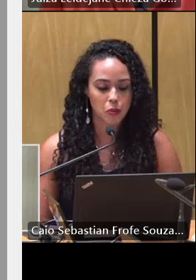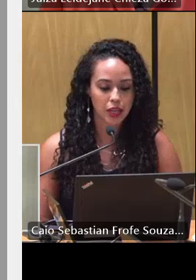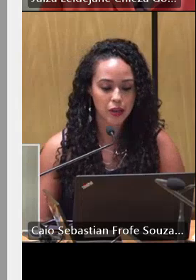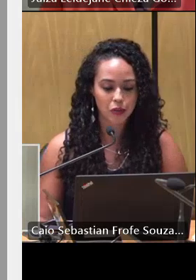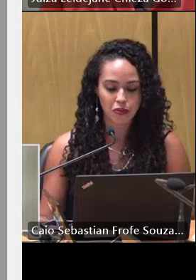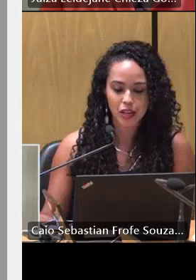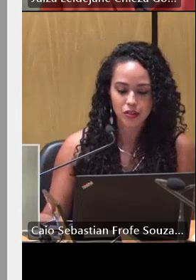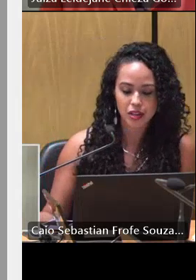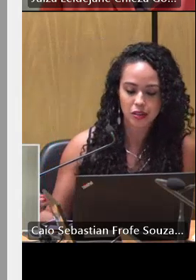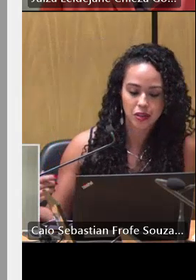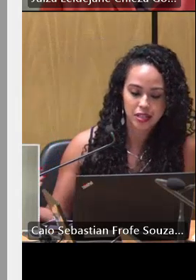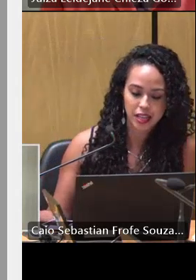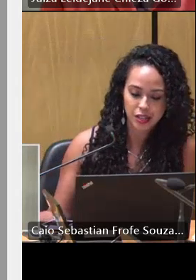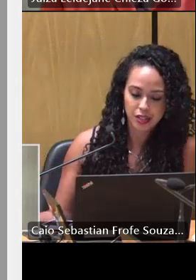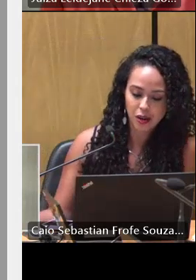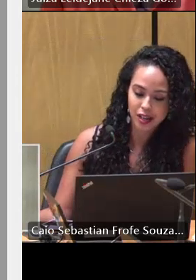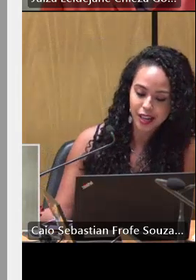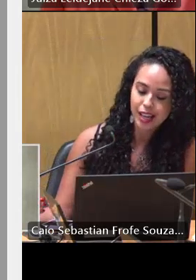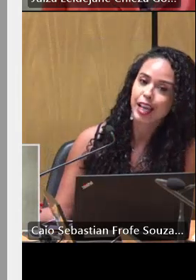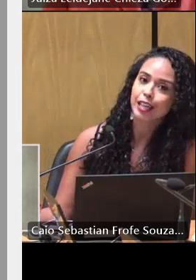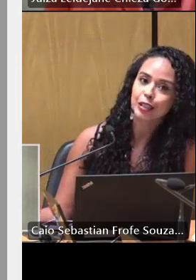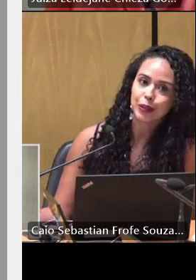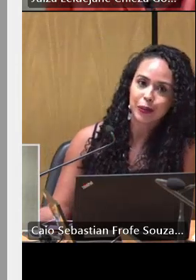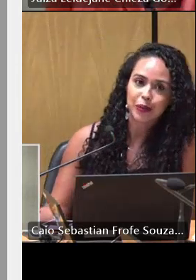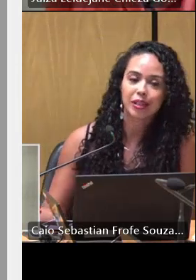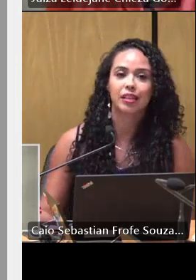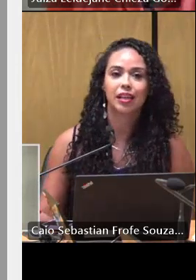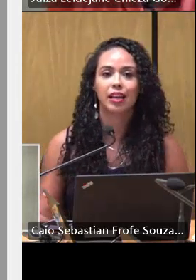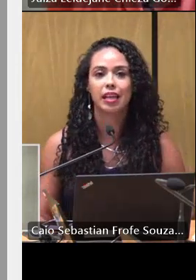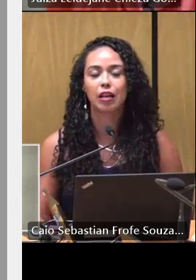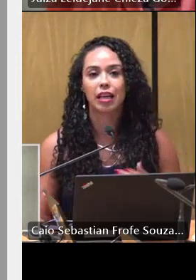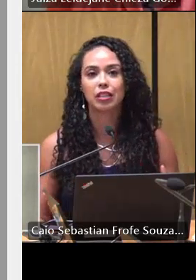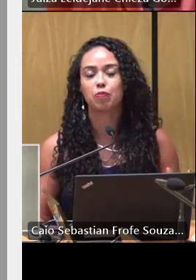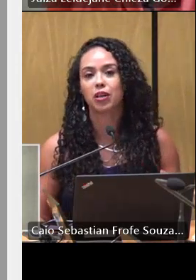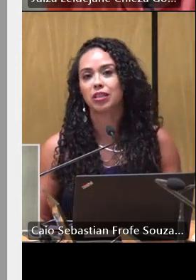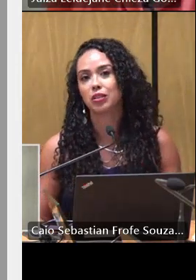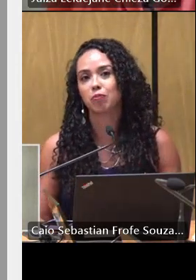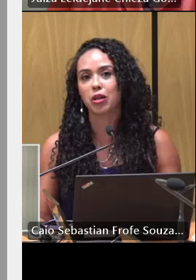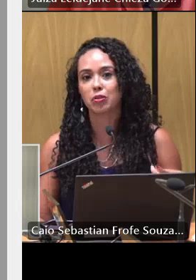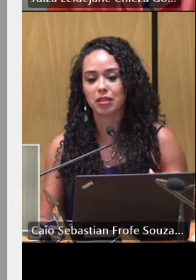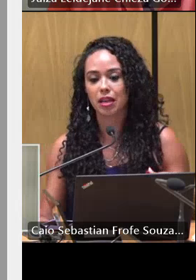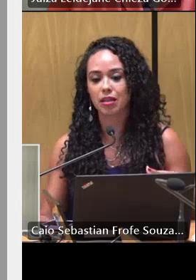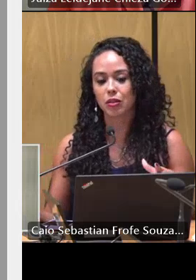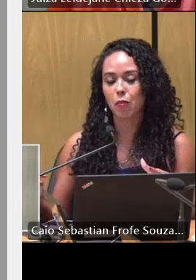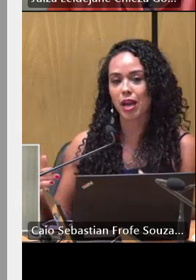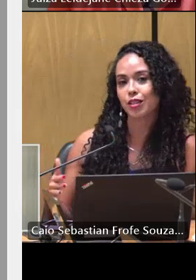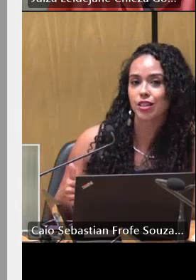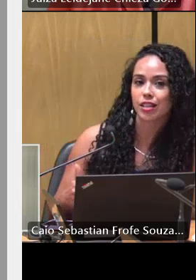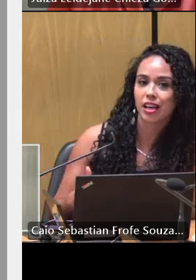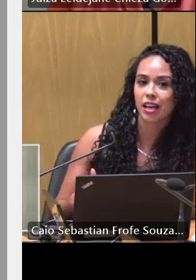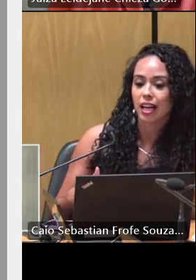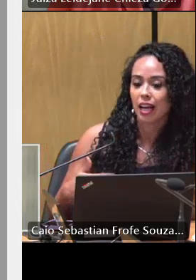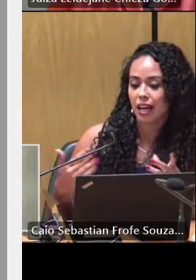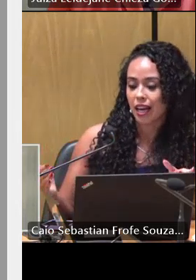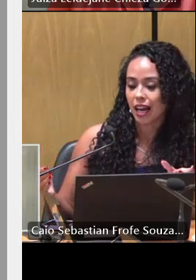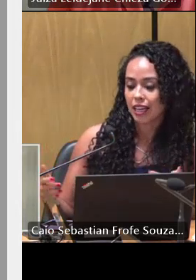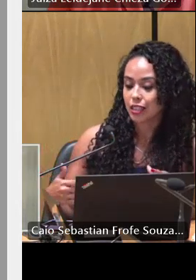ver um pouquinho no vídeo né Toda essa questão né da história né E que a gente po a gente não pode pensar somente né